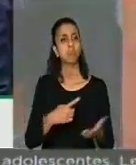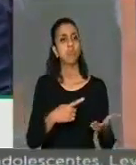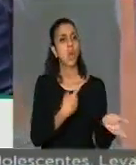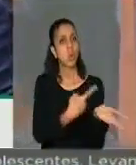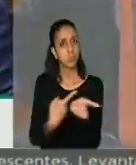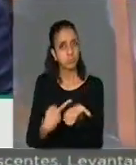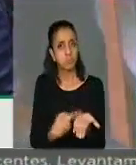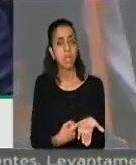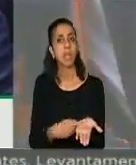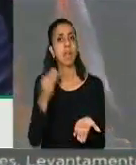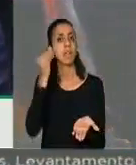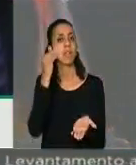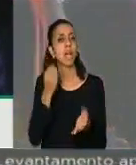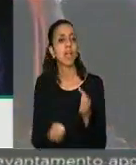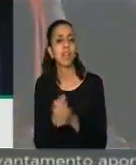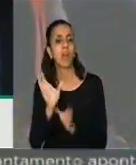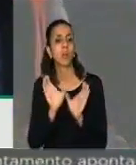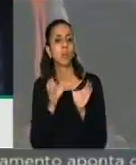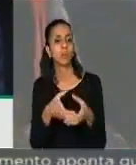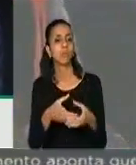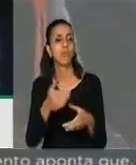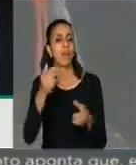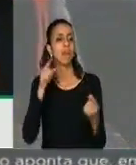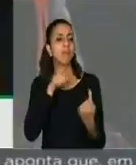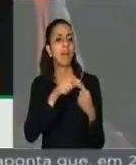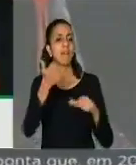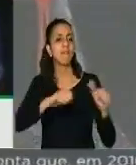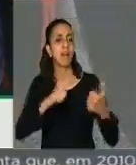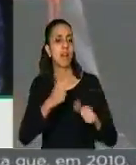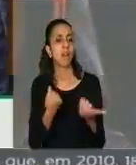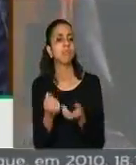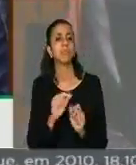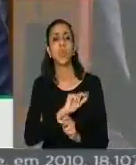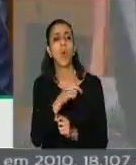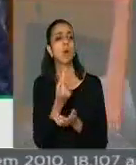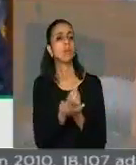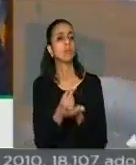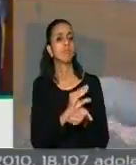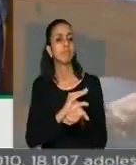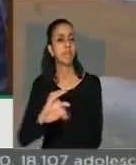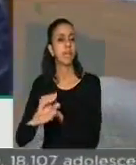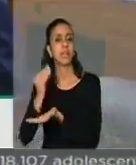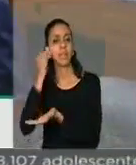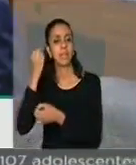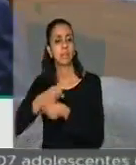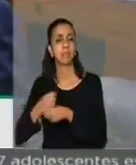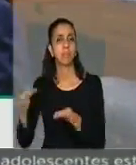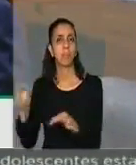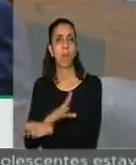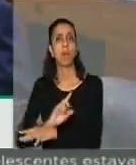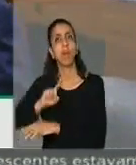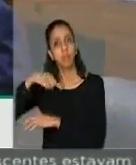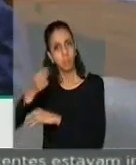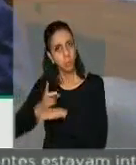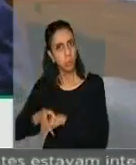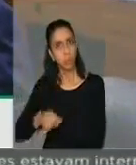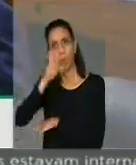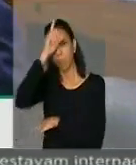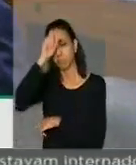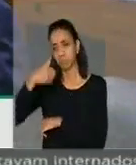uma comissão que possa analisar as verbas necessárias para concluir a obra e colocar em funcionamento aquele...